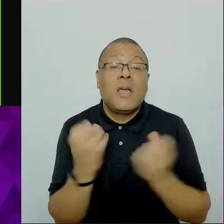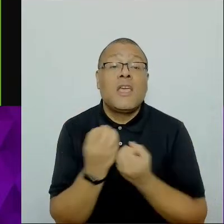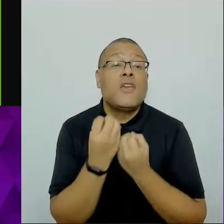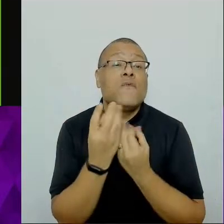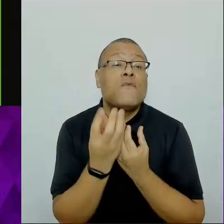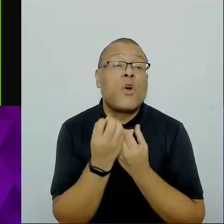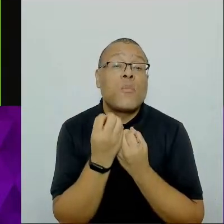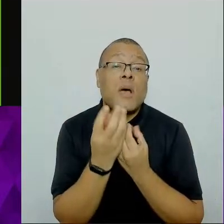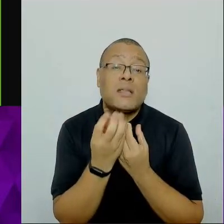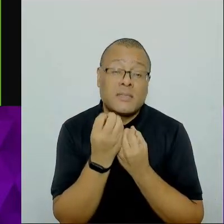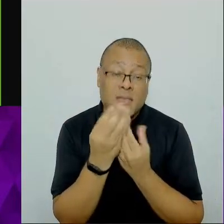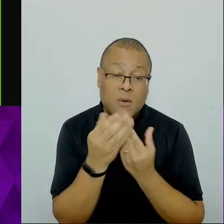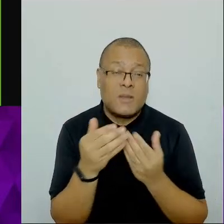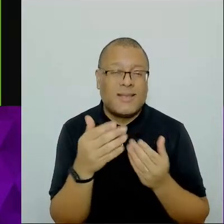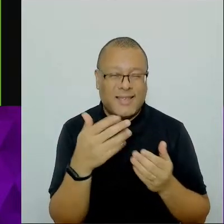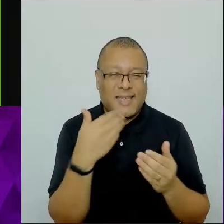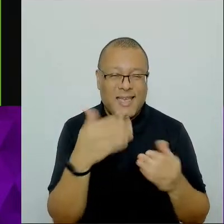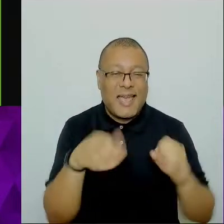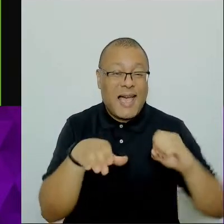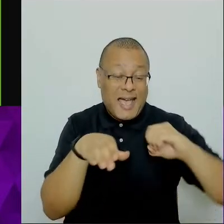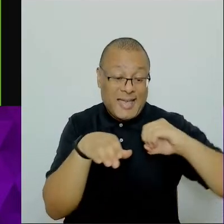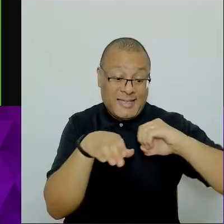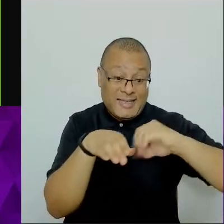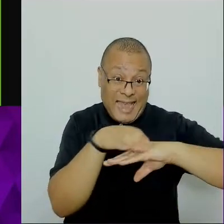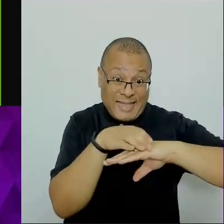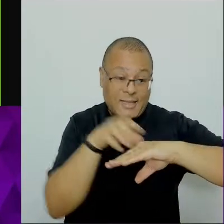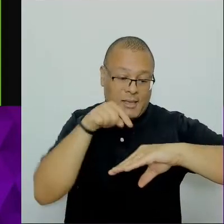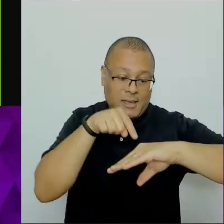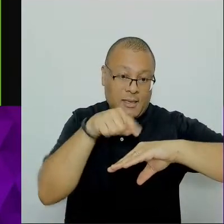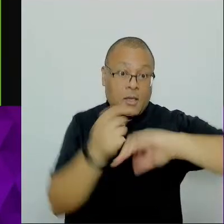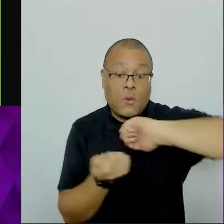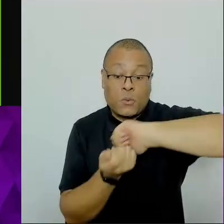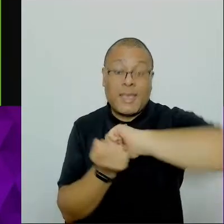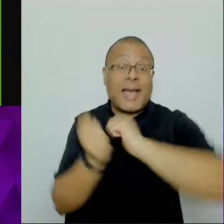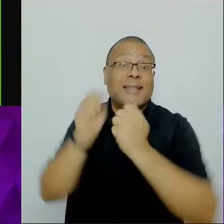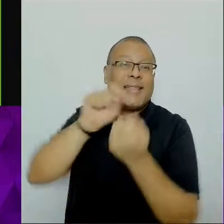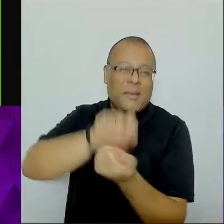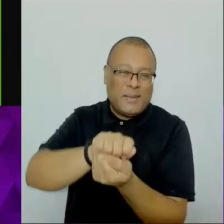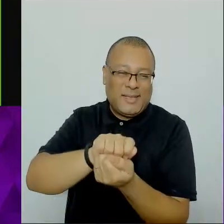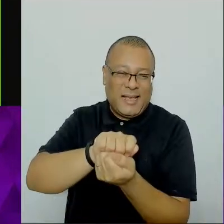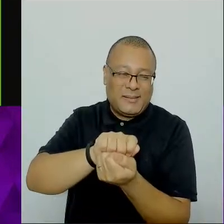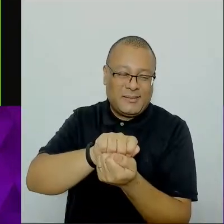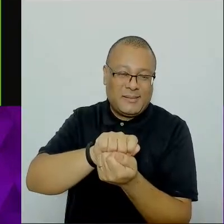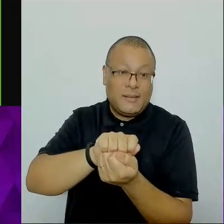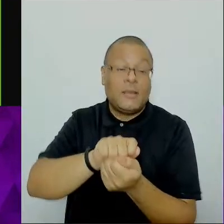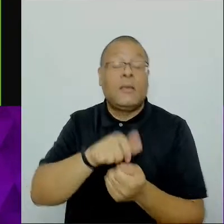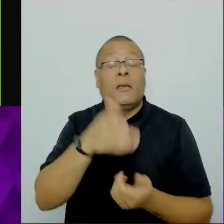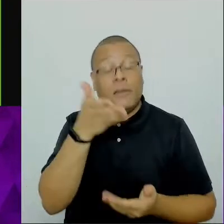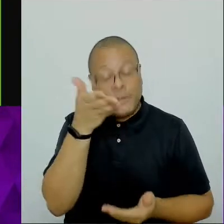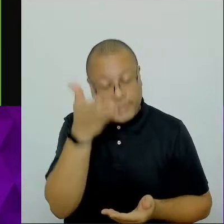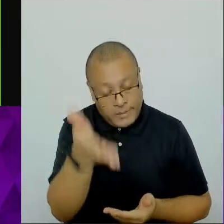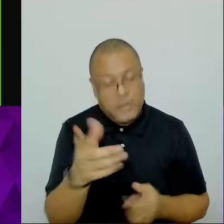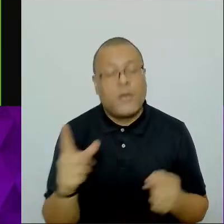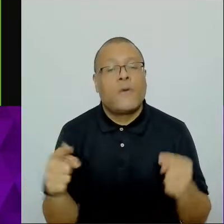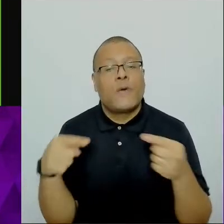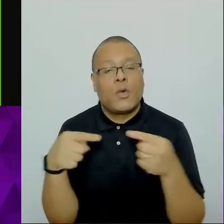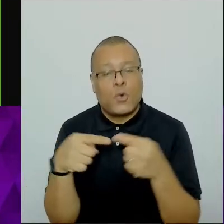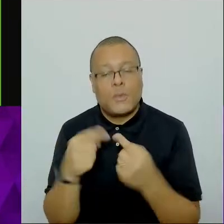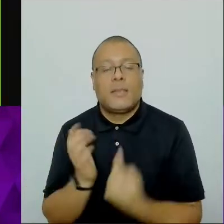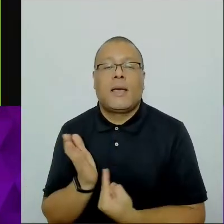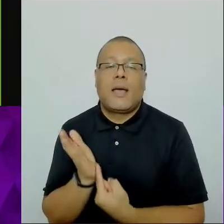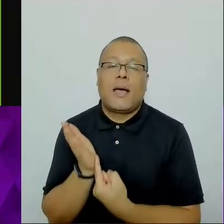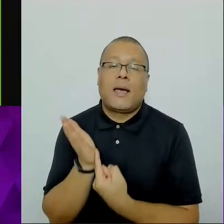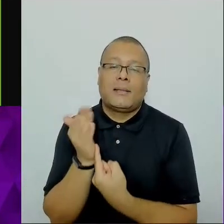os adapters que vão implementar elas. Então, os adapters, eles sim vão estar associados a tecnologias que a gente